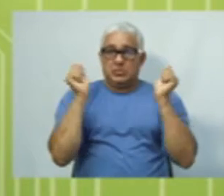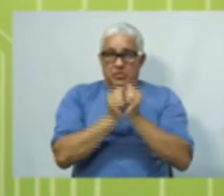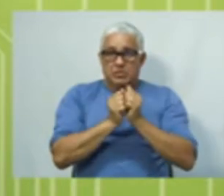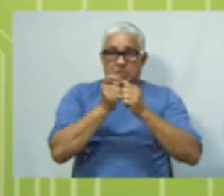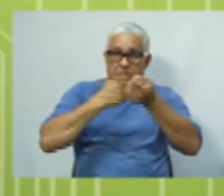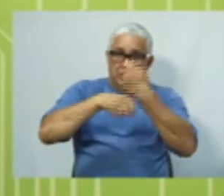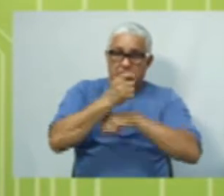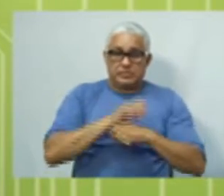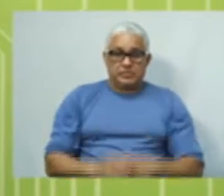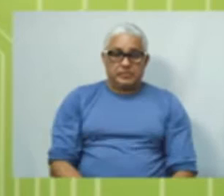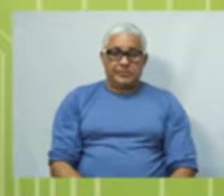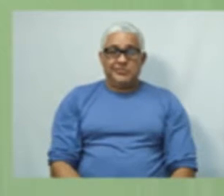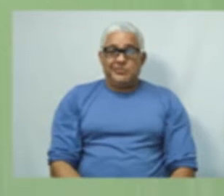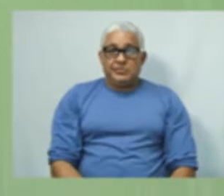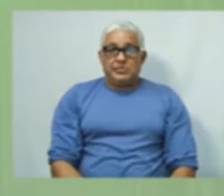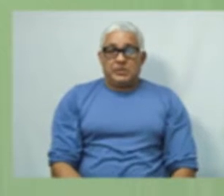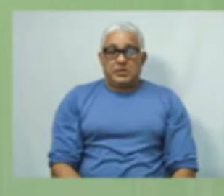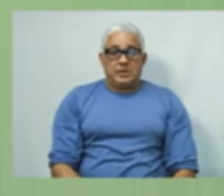administrativas.